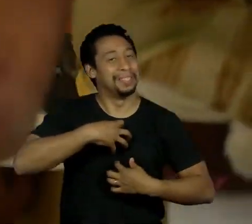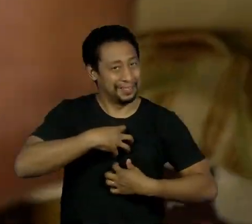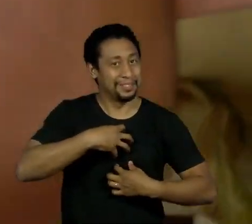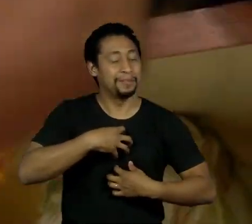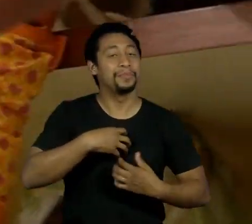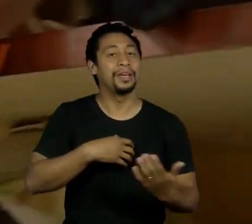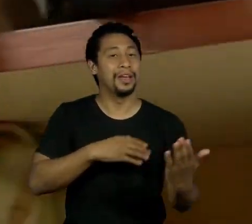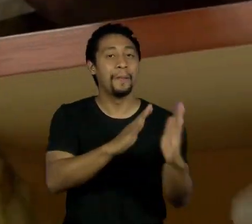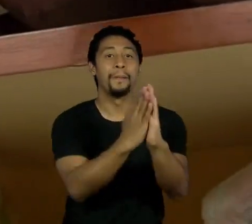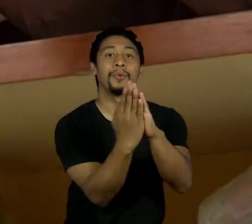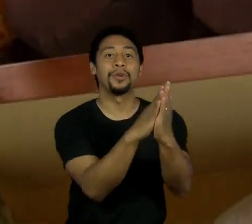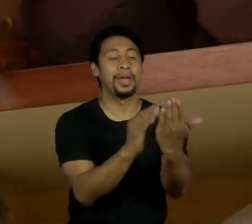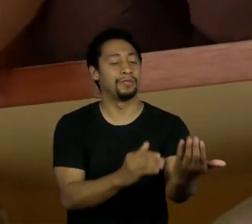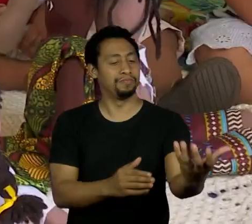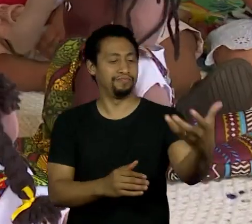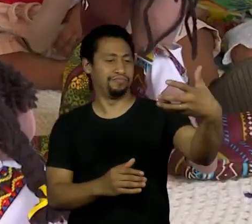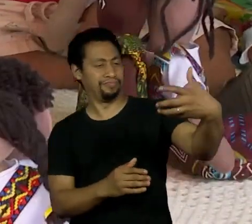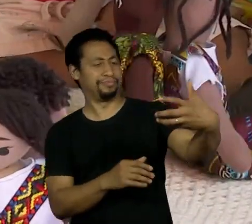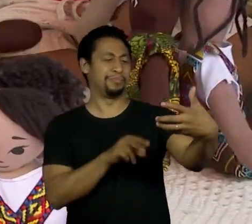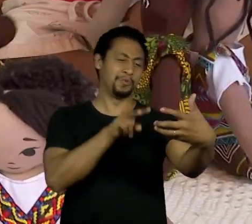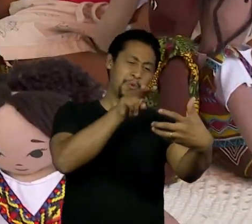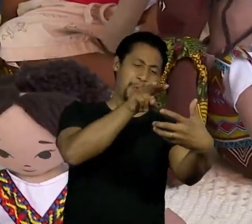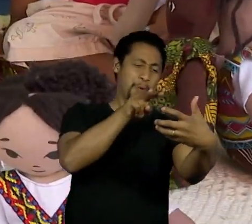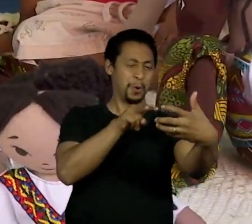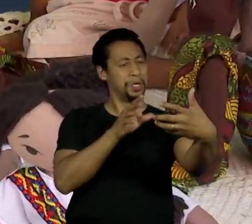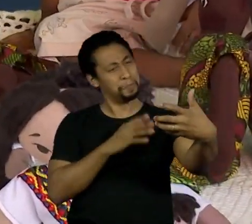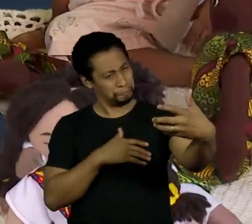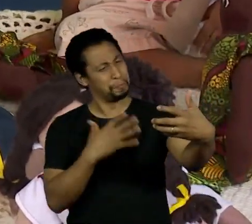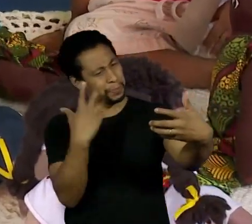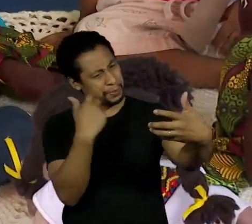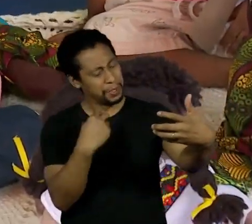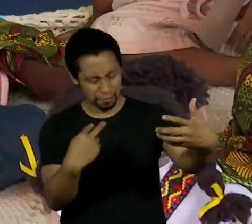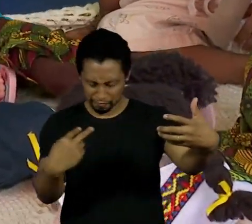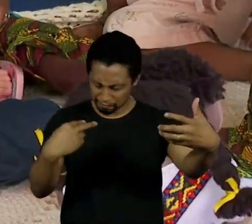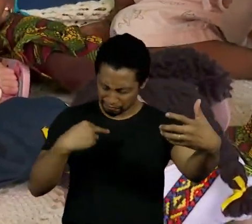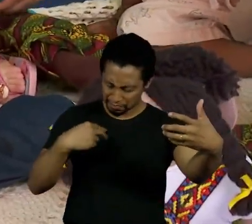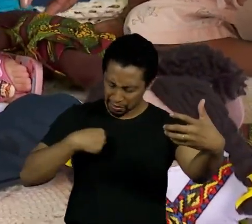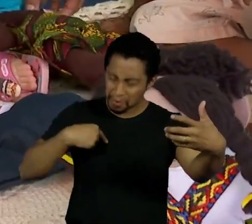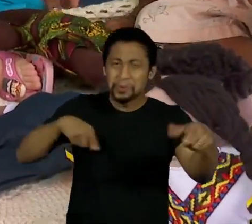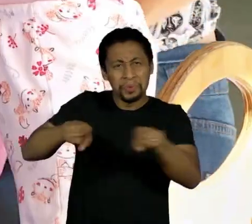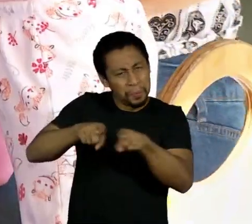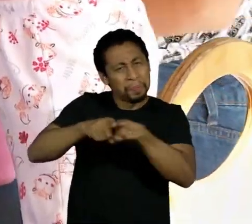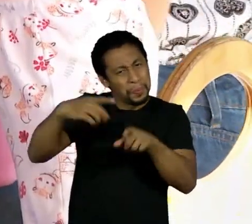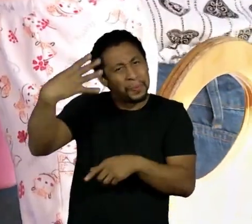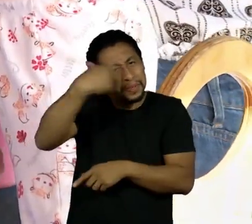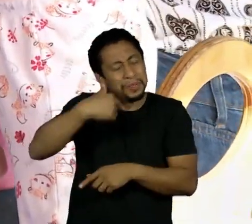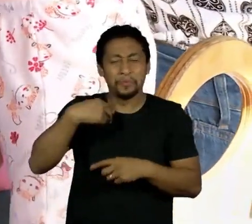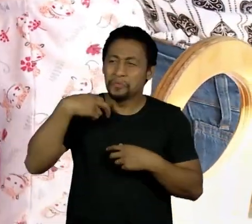bonecos, ter esse trabalho, faz com que essas crianças elas deixem de ter vergonha de ser negras.